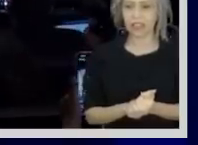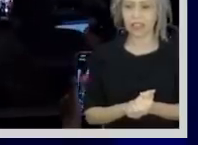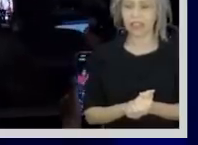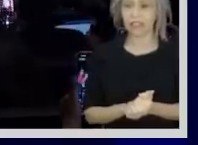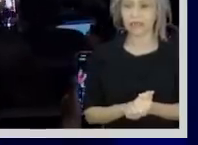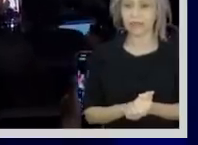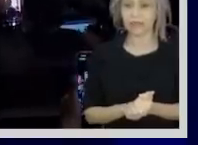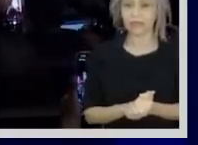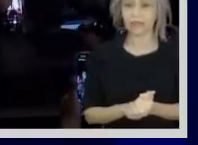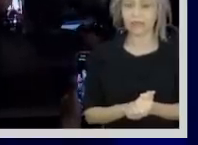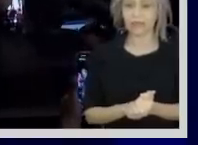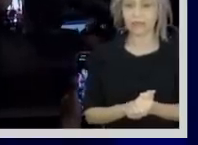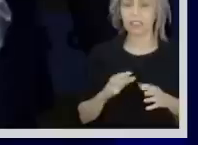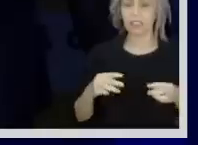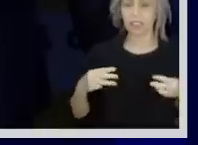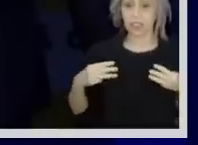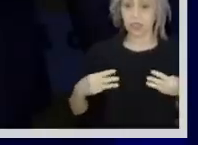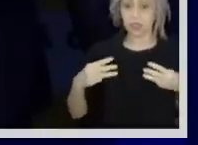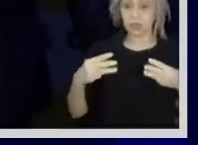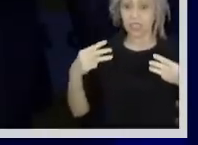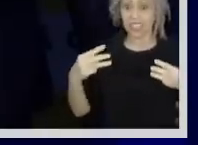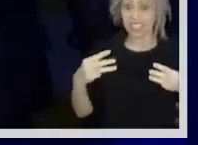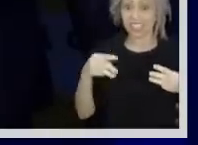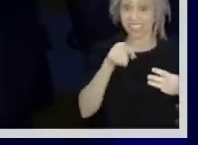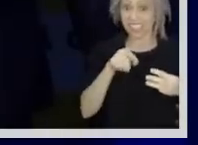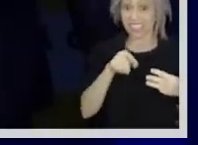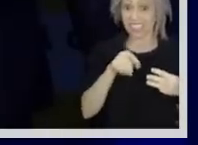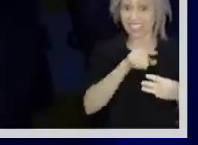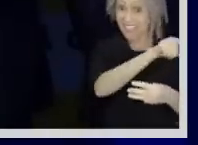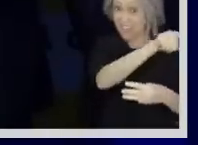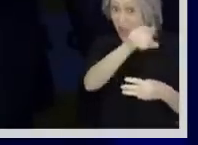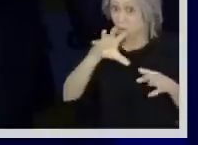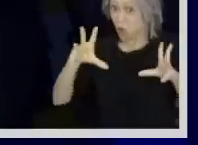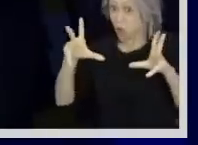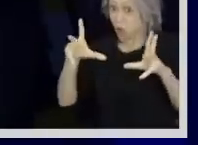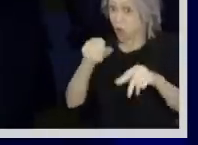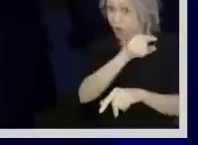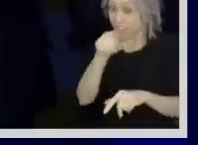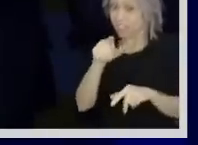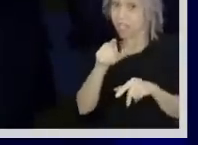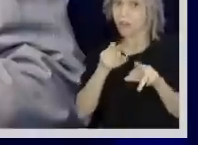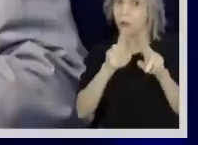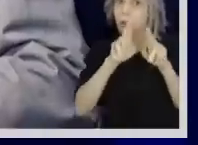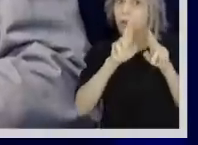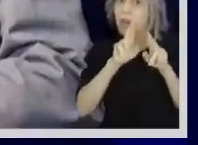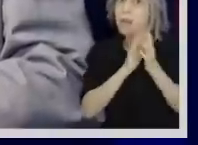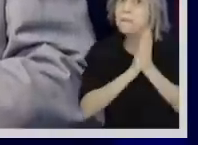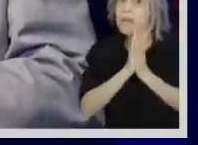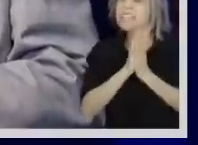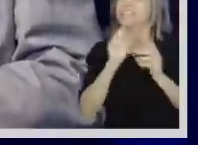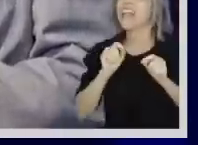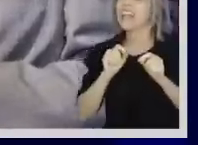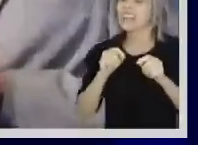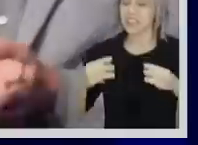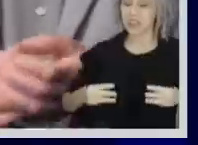deixando o Ministério do Meio Ambiente para essas negociações todas que o PT veio fazendo nas últimas